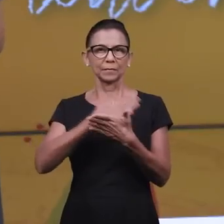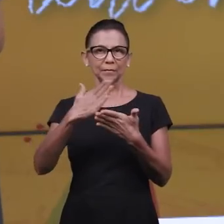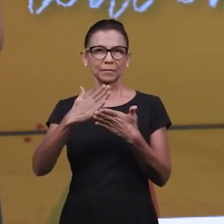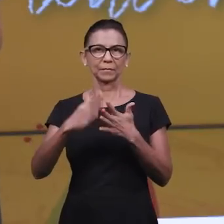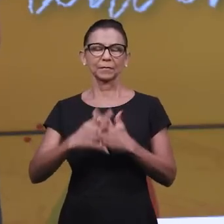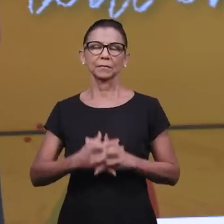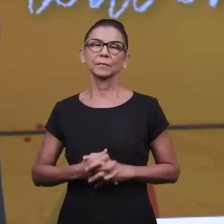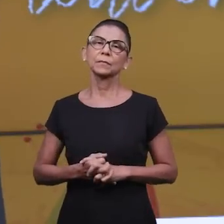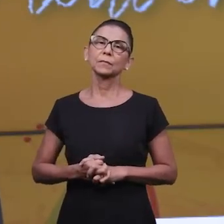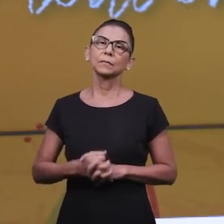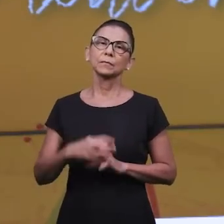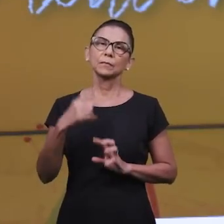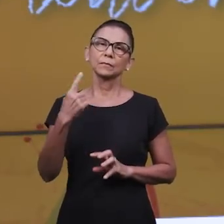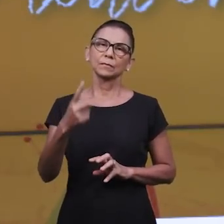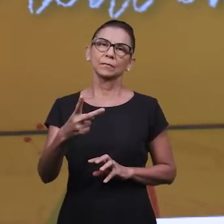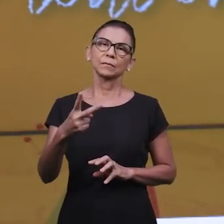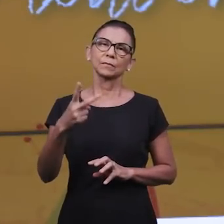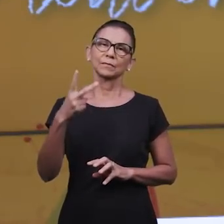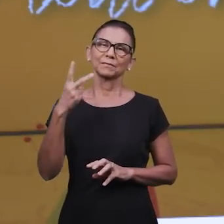começar.